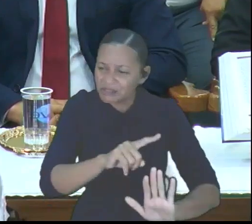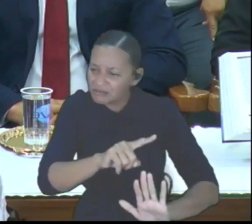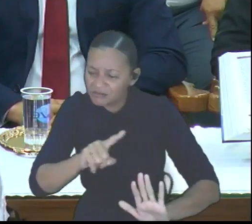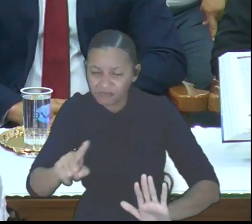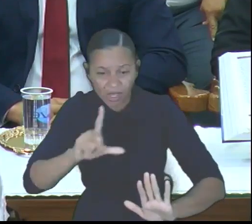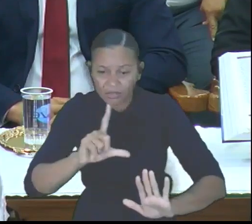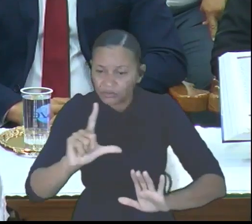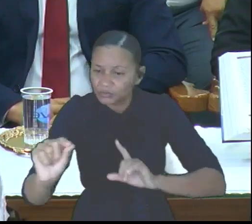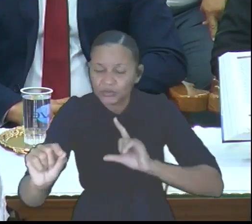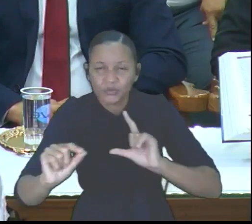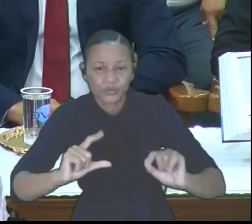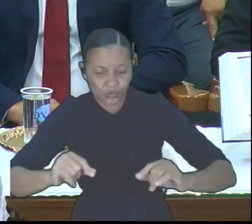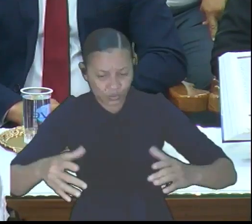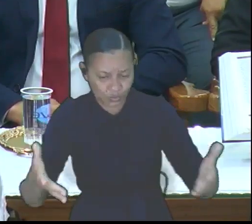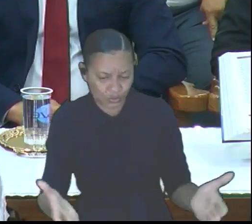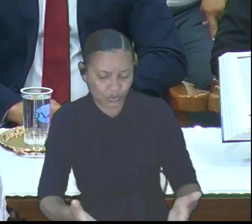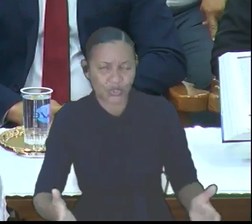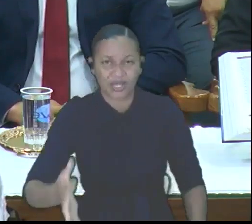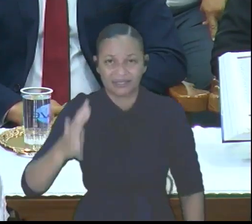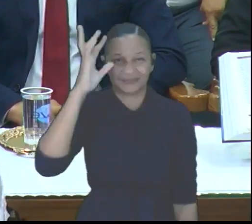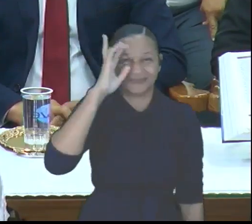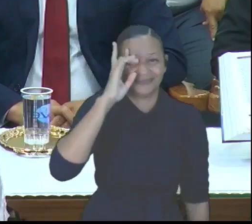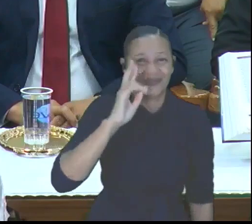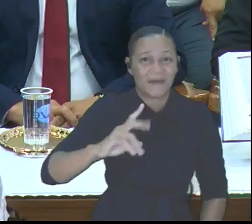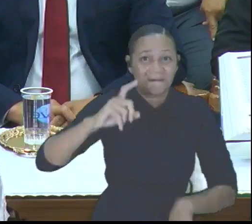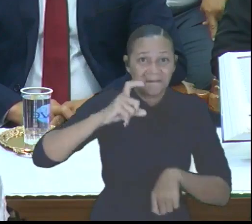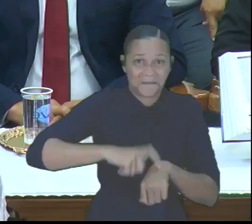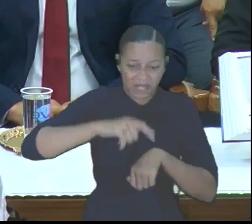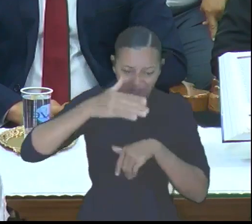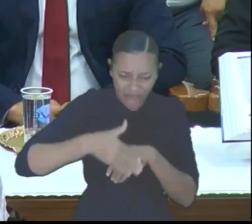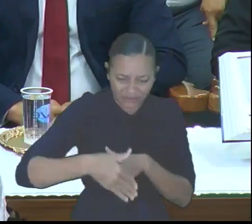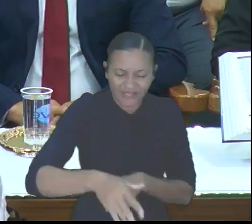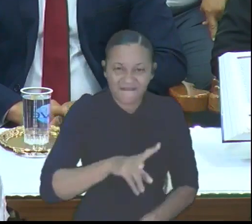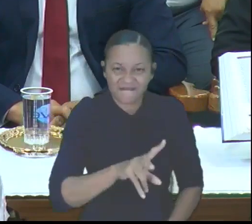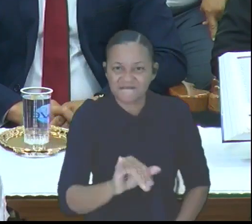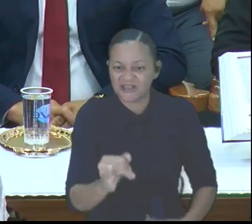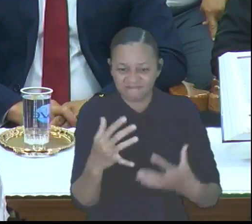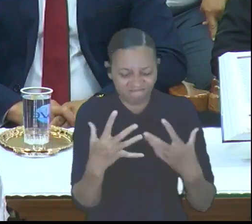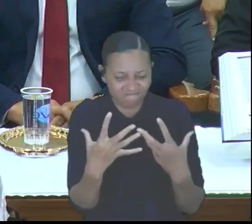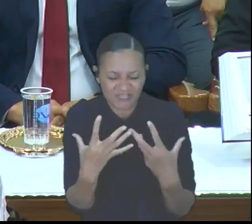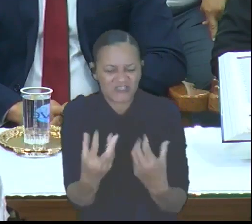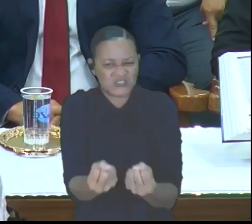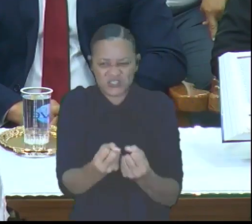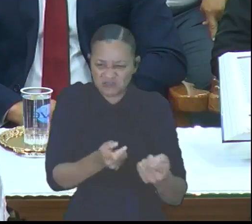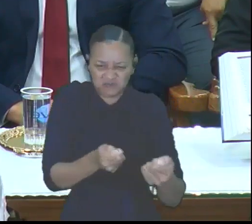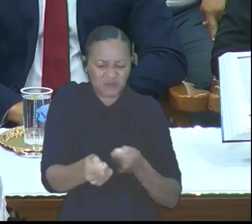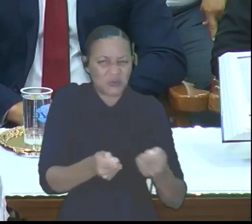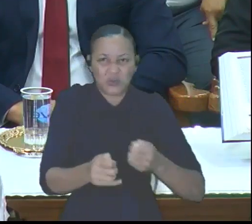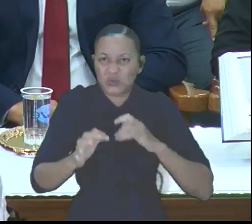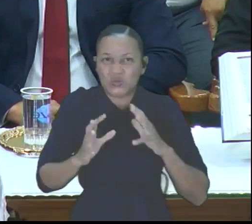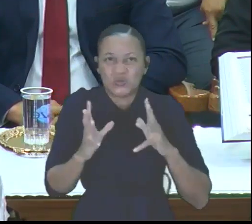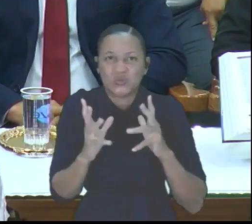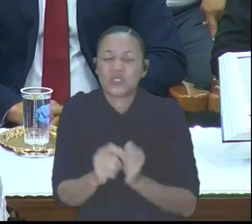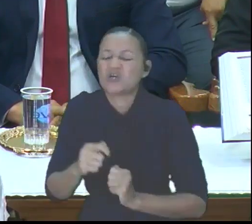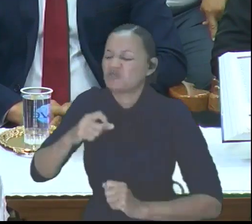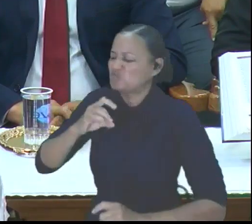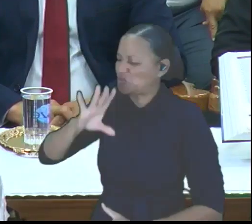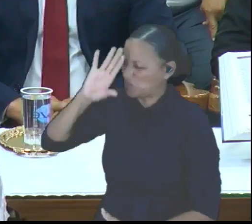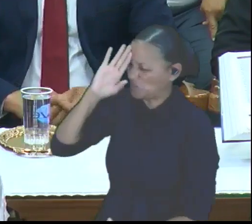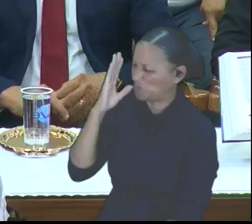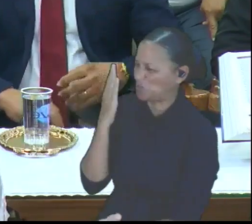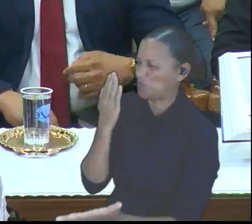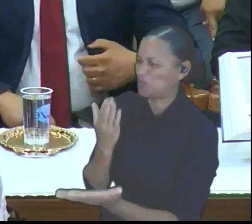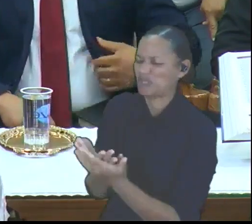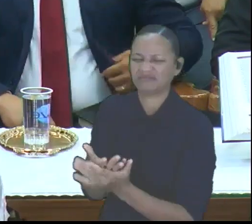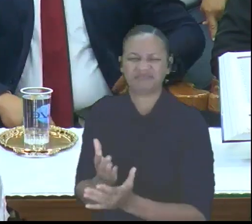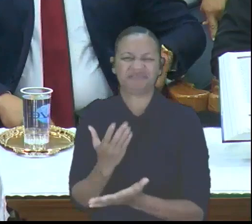daqui hoje dizendo, Senhor, a partir de agora tu vai tomar conta de tudo. Eu vou só confiar e